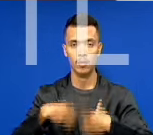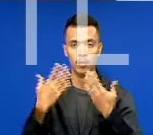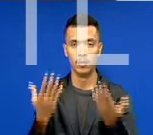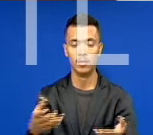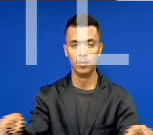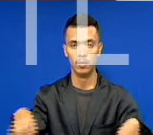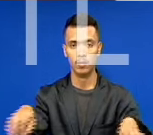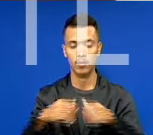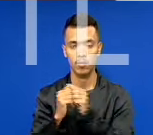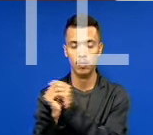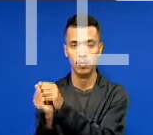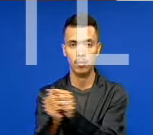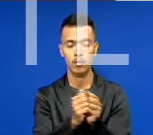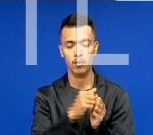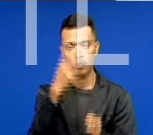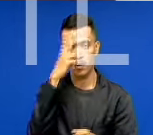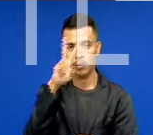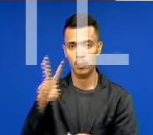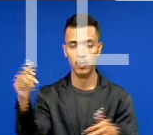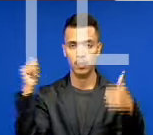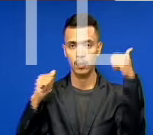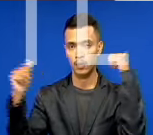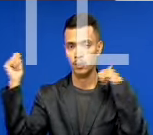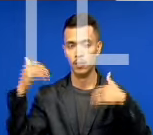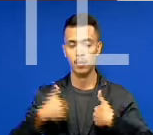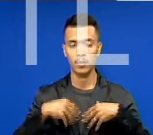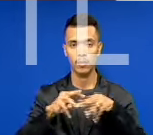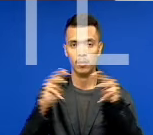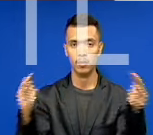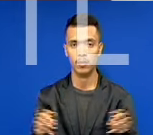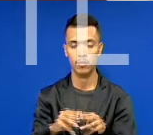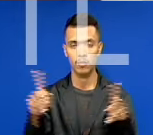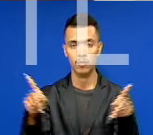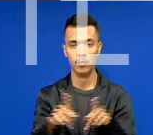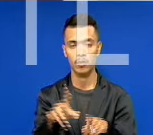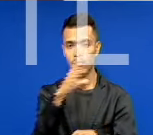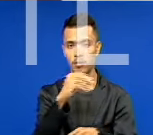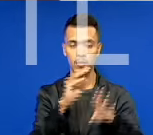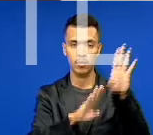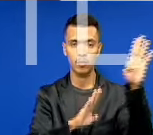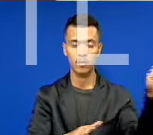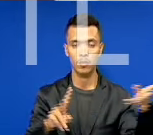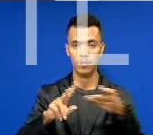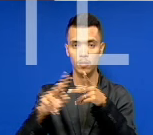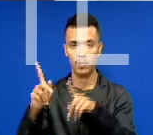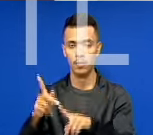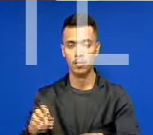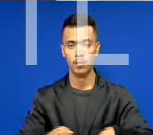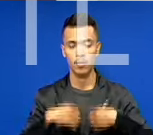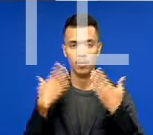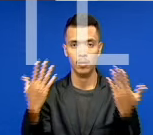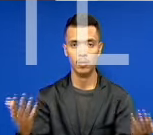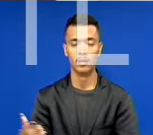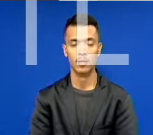tuko presiden autoridade atu hari ini aktividade iya municipal toh posu sir toh area remotas imos kooperasaun. Bisa oh ami asoro ami nela